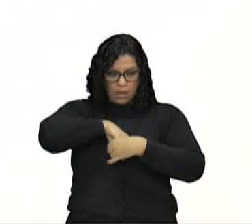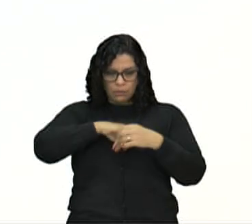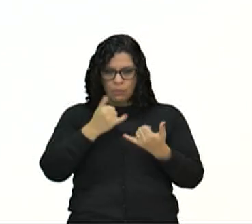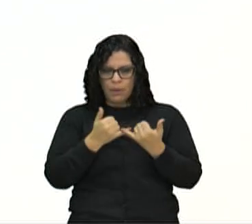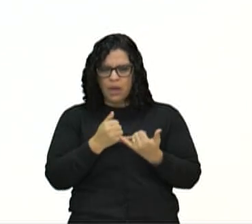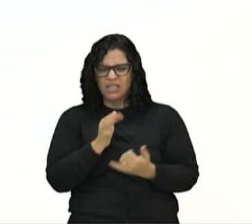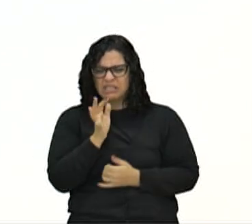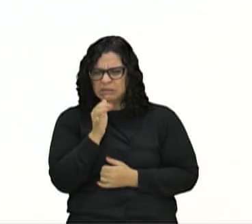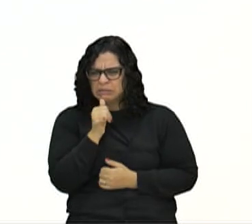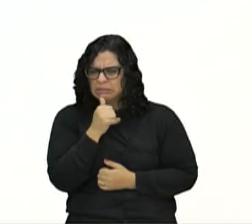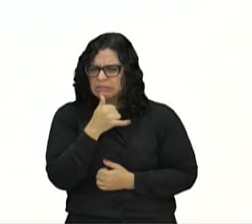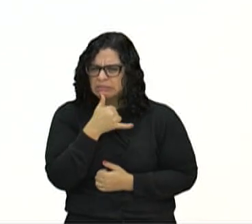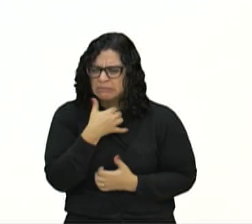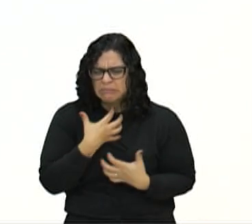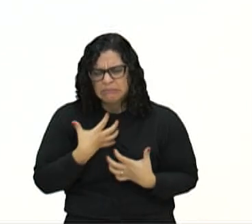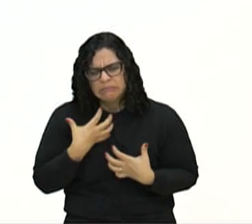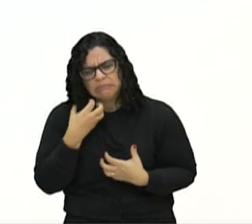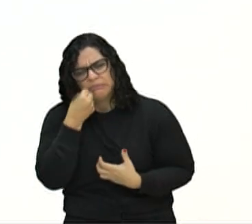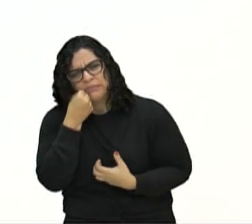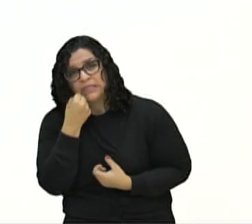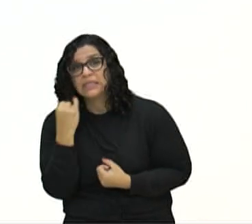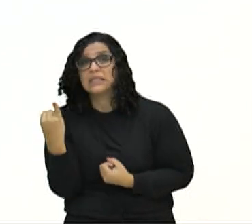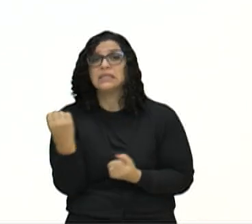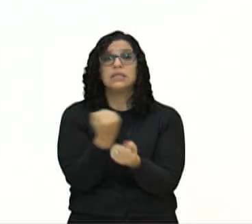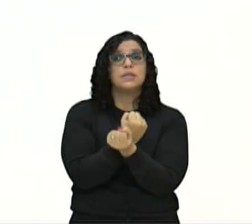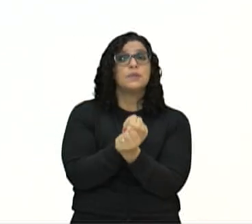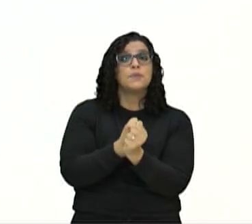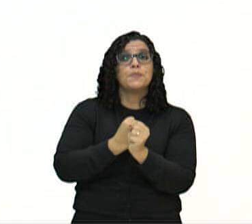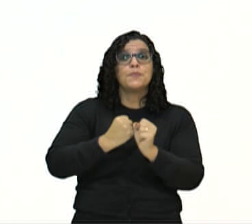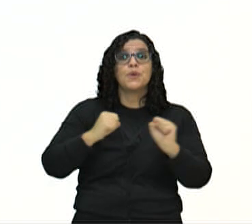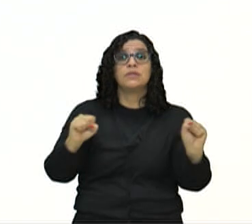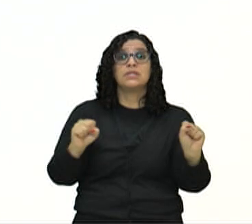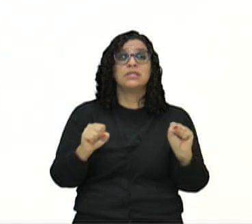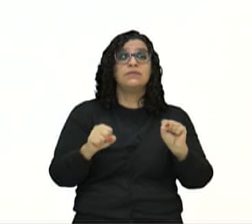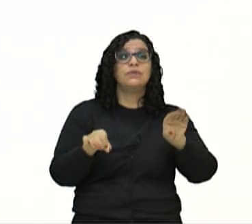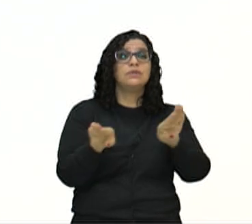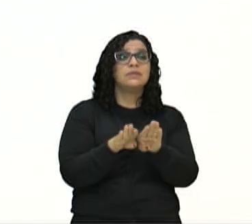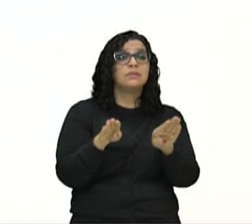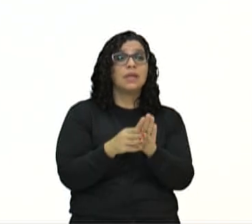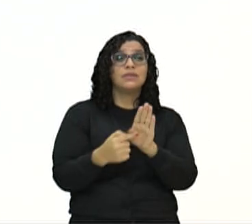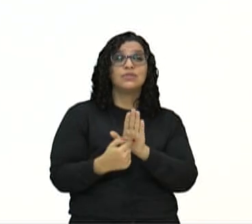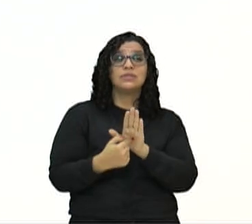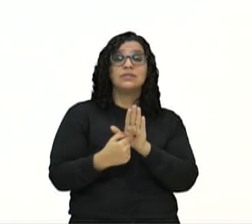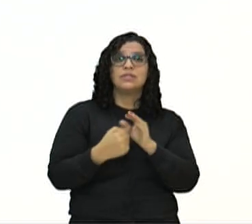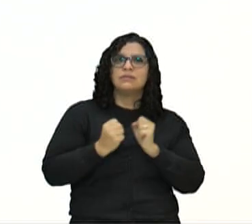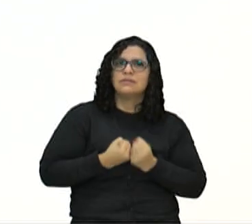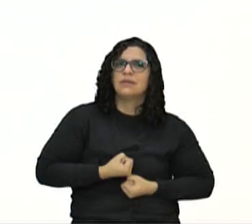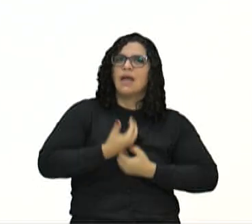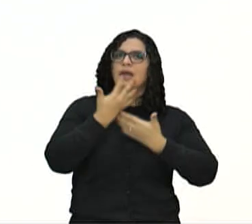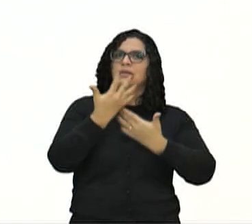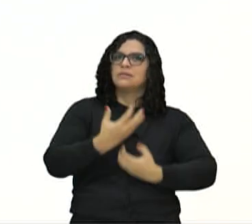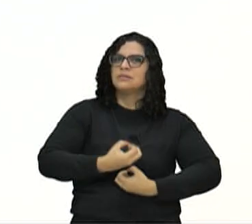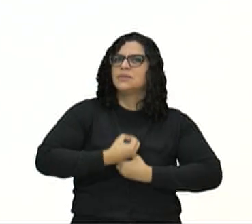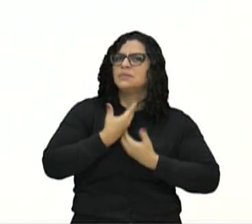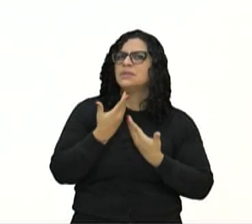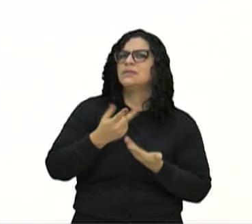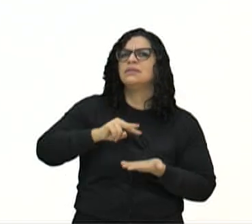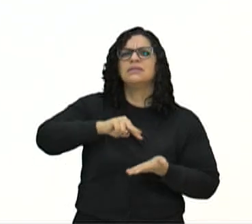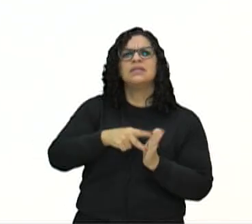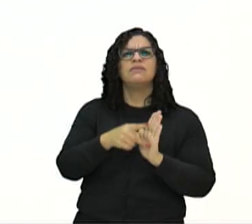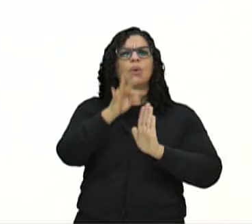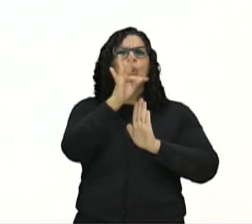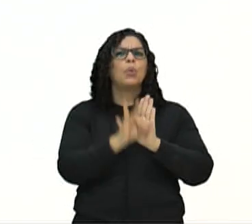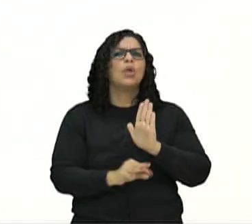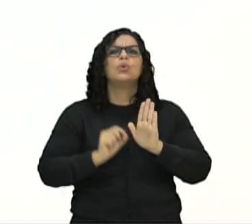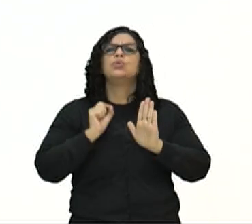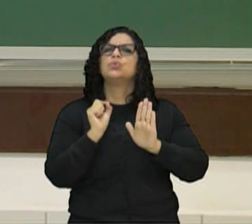desgosto impossível de imprimir-se. O que ele quer dizer nesse